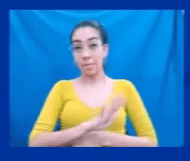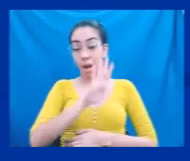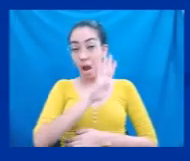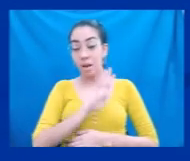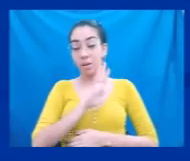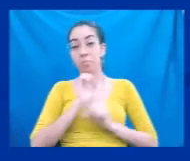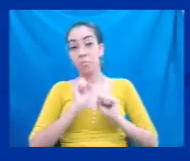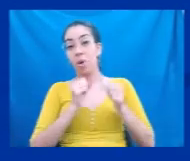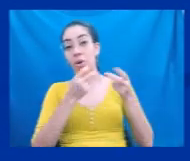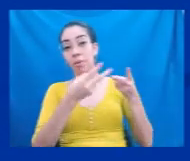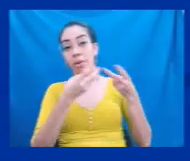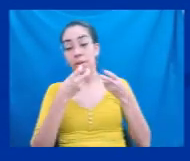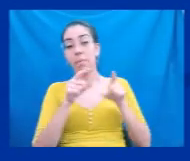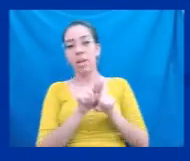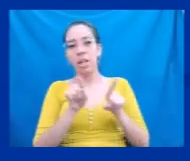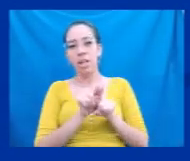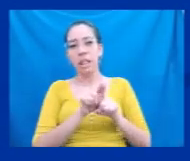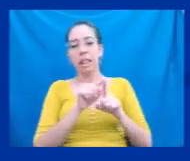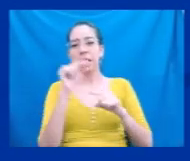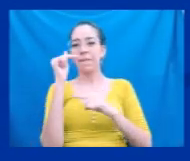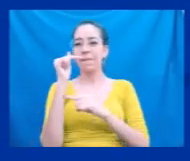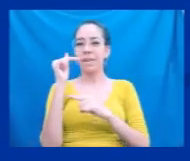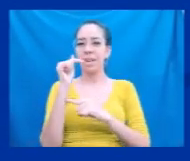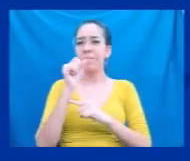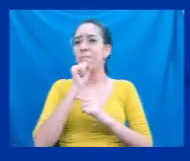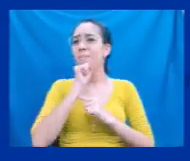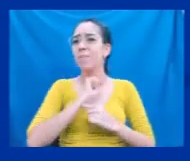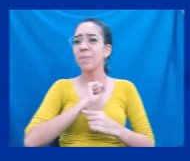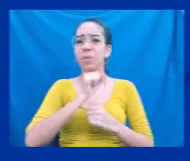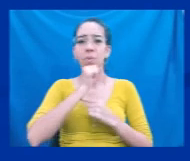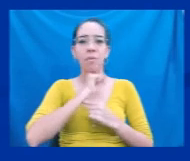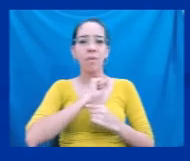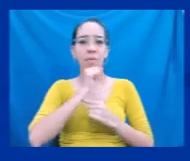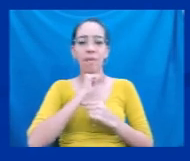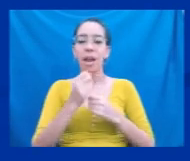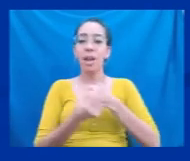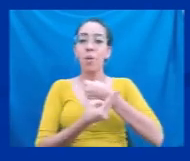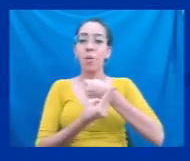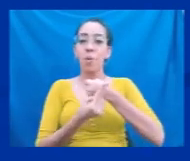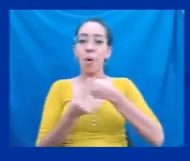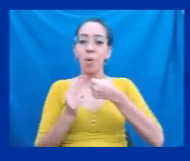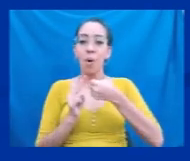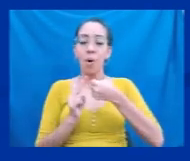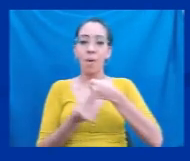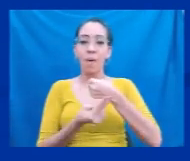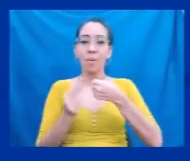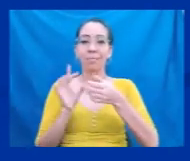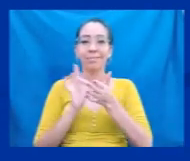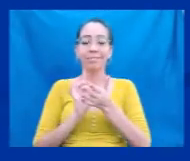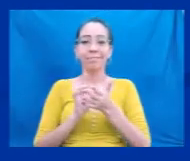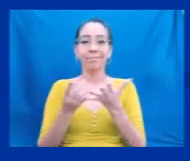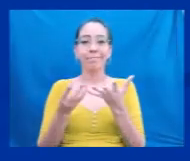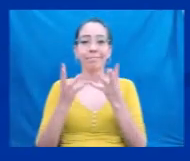temos frascos aqui mais antigos que já estão perdendo seu rótulo original. E isso depois causa um problema muito grande,